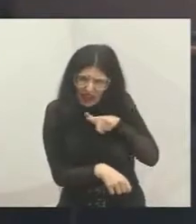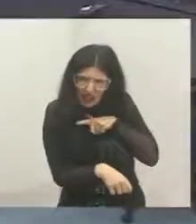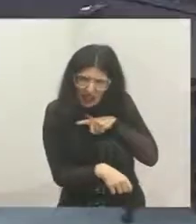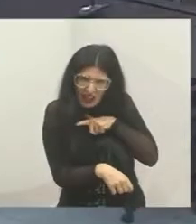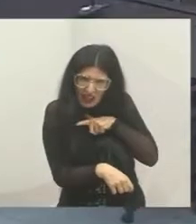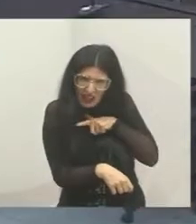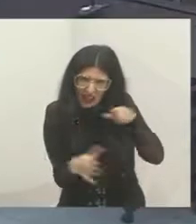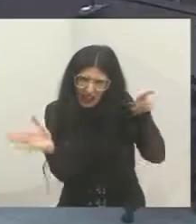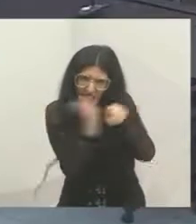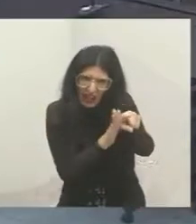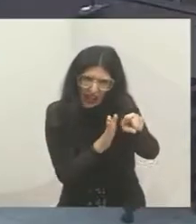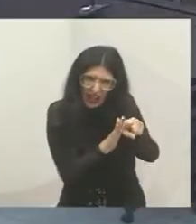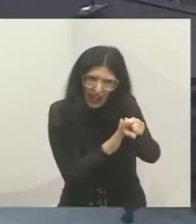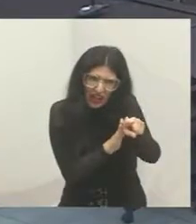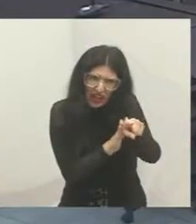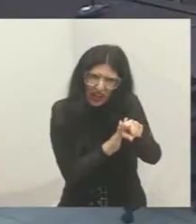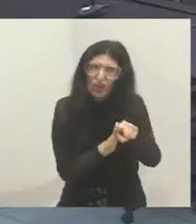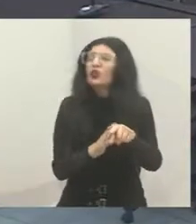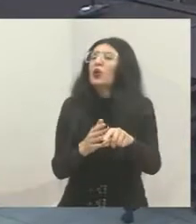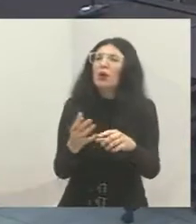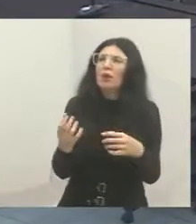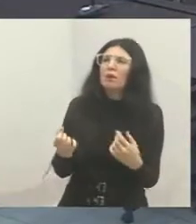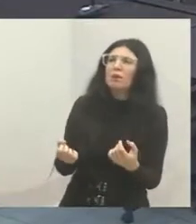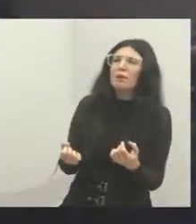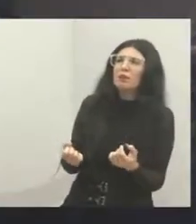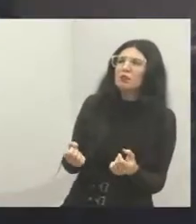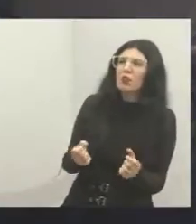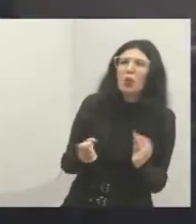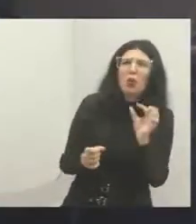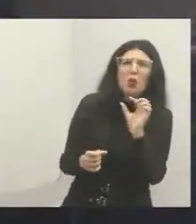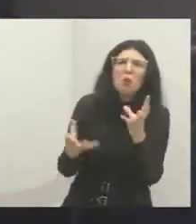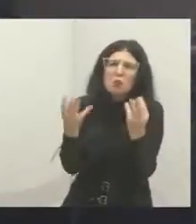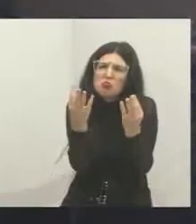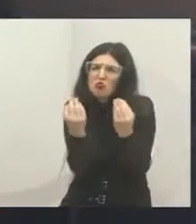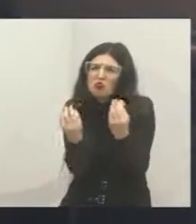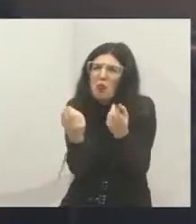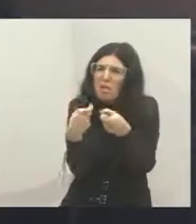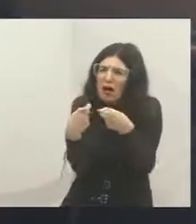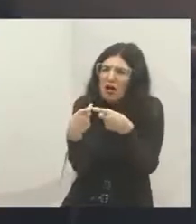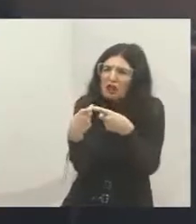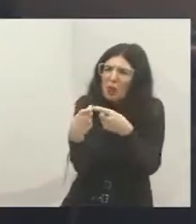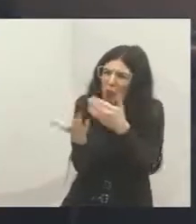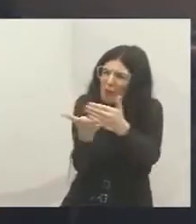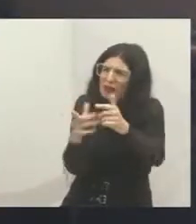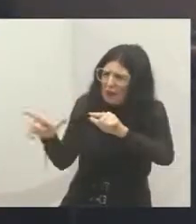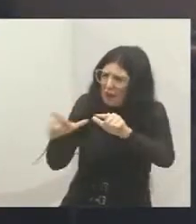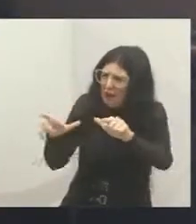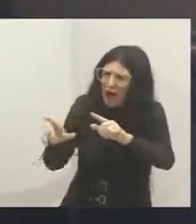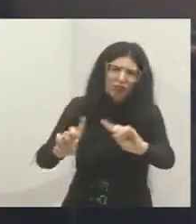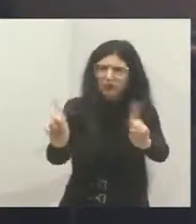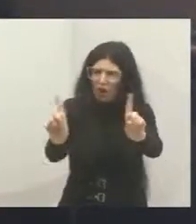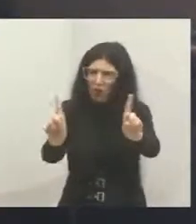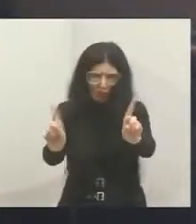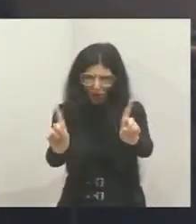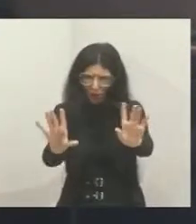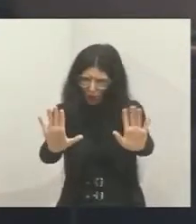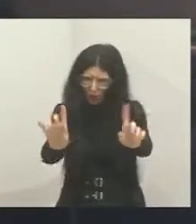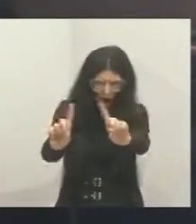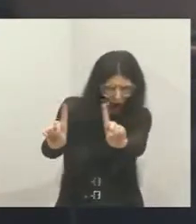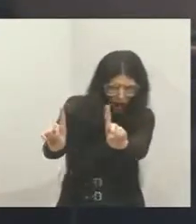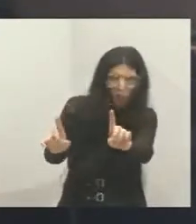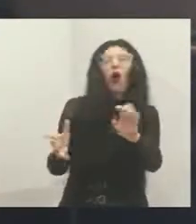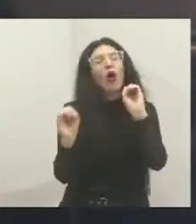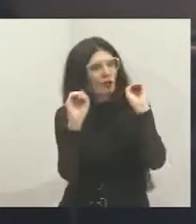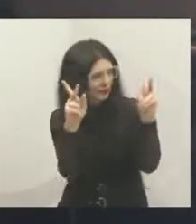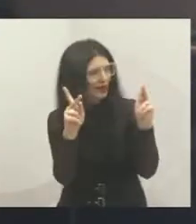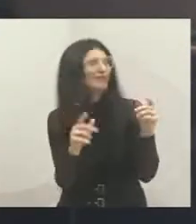Está entrando muito médico? Nenhum. Ok. Então, esse é o problema, tá? O